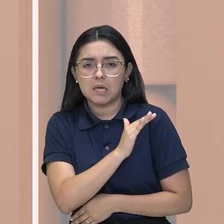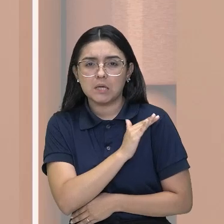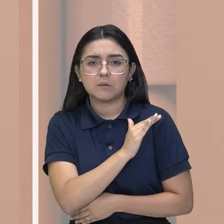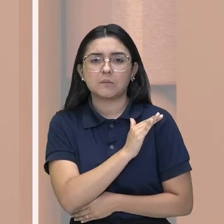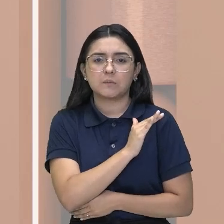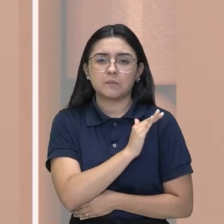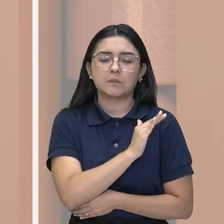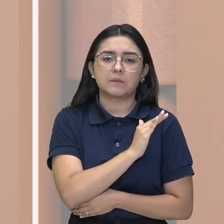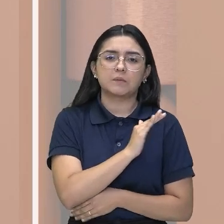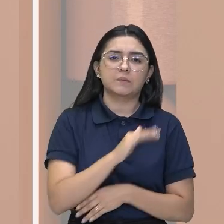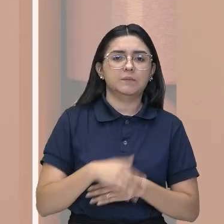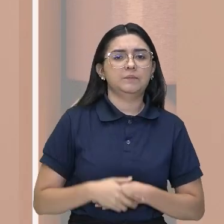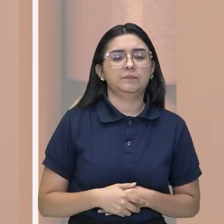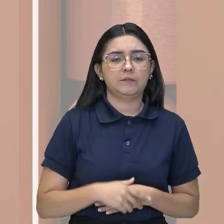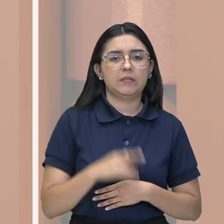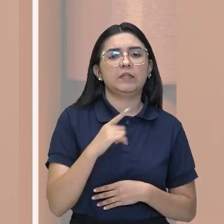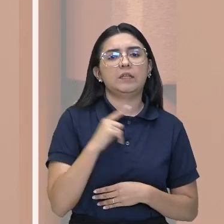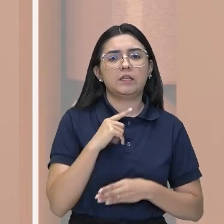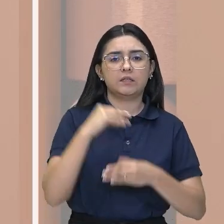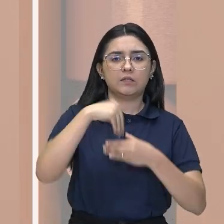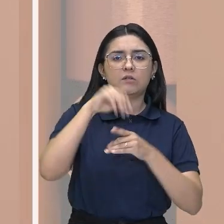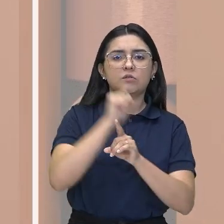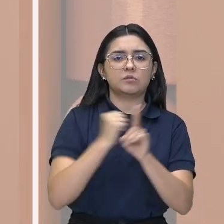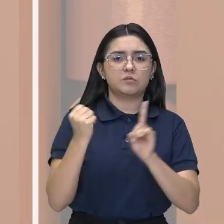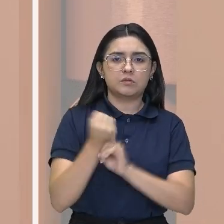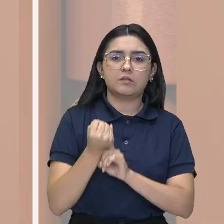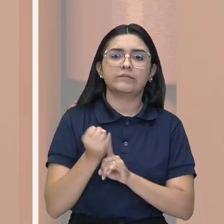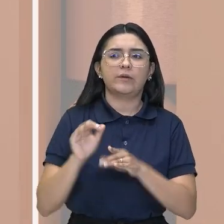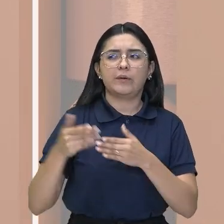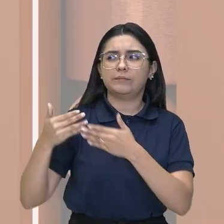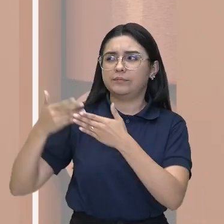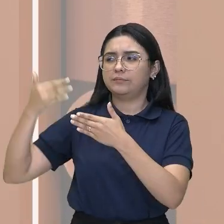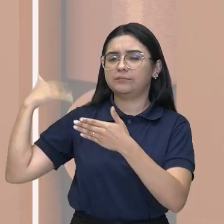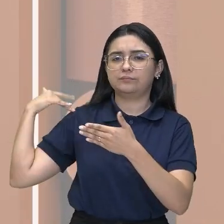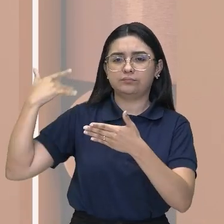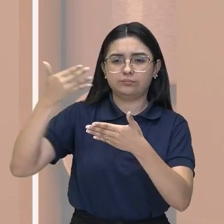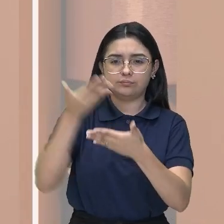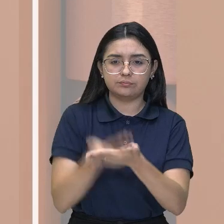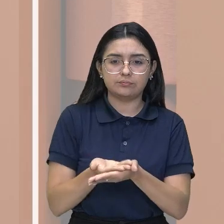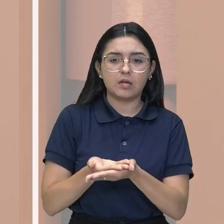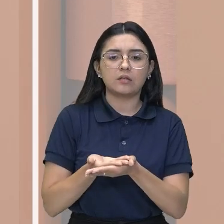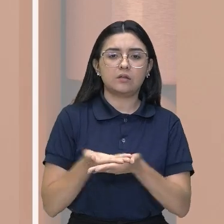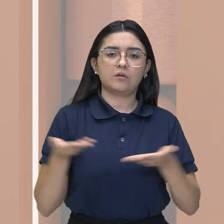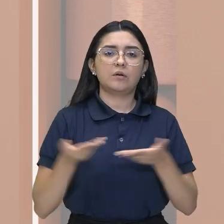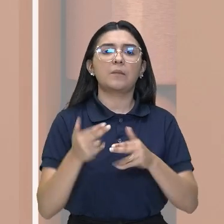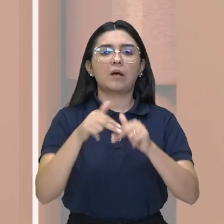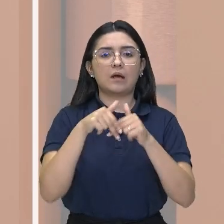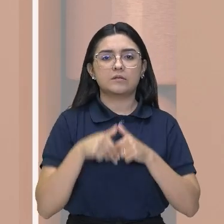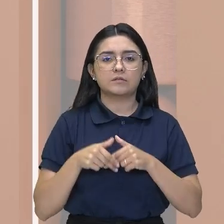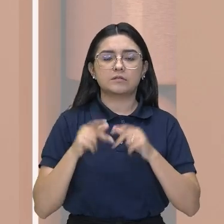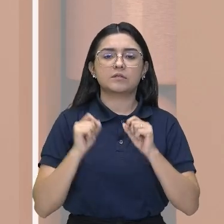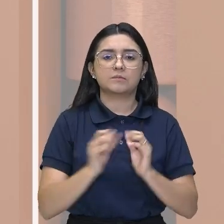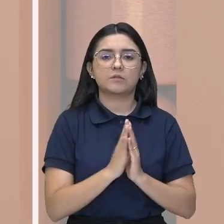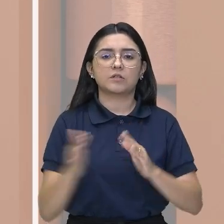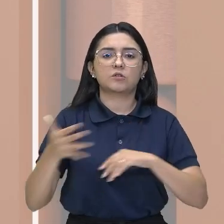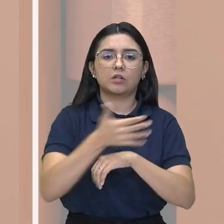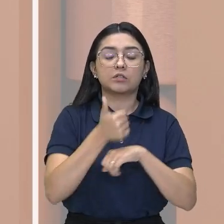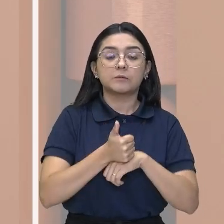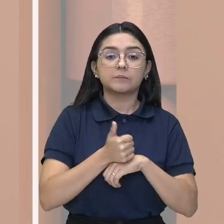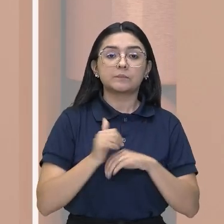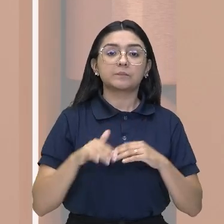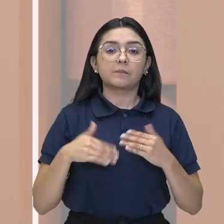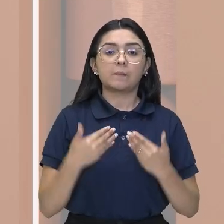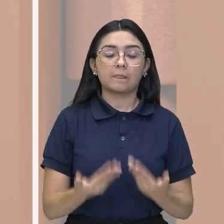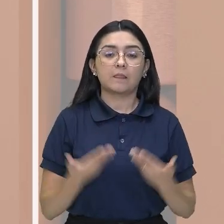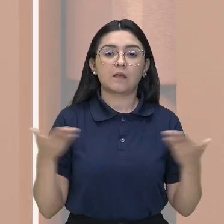que graça a nossa sociedade, ela está presente até hoje, que é fruto desse processo aí todo da colonização. E aí, nós